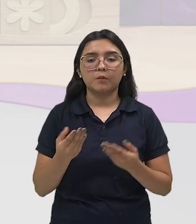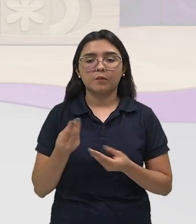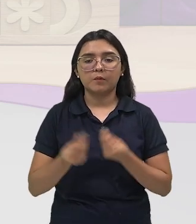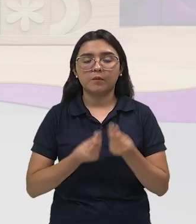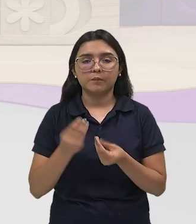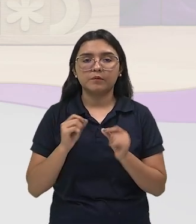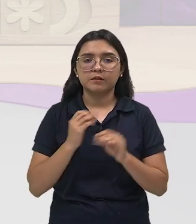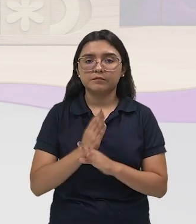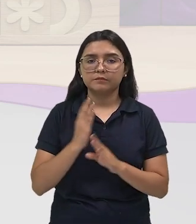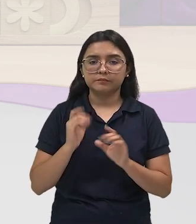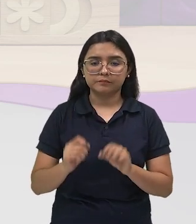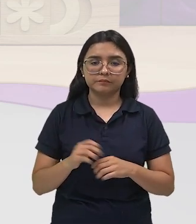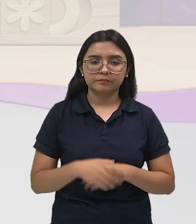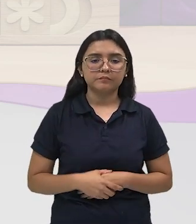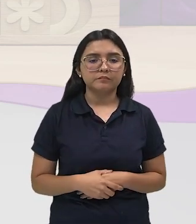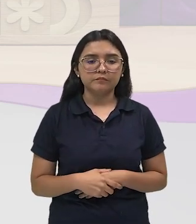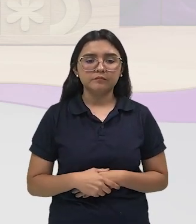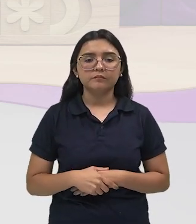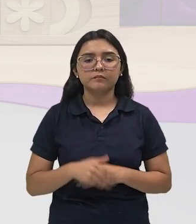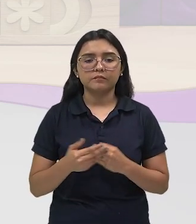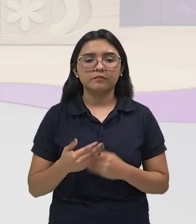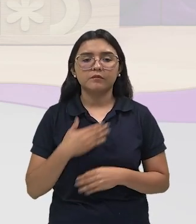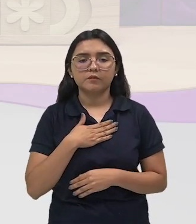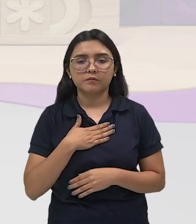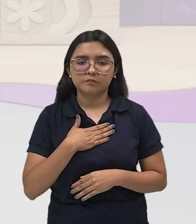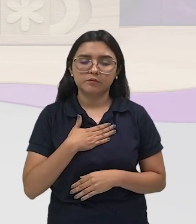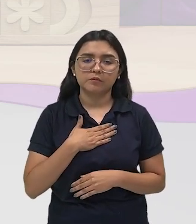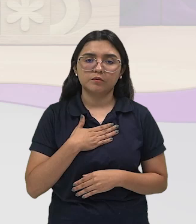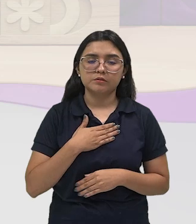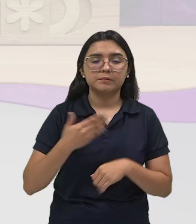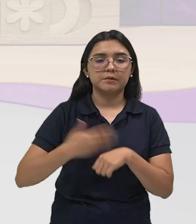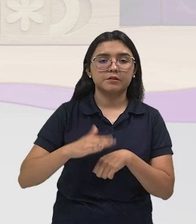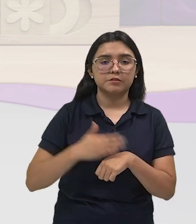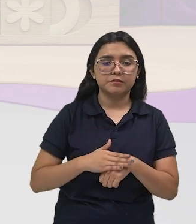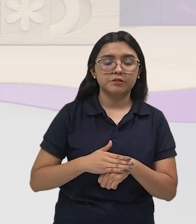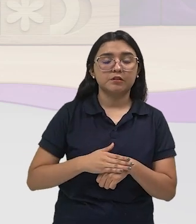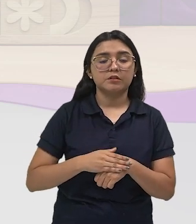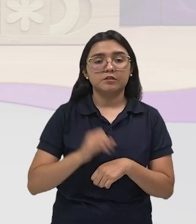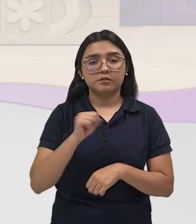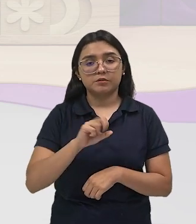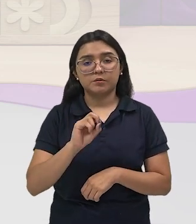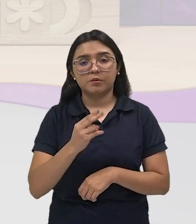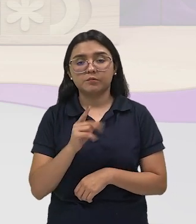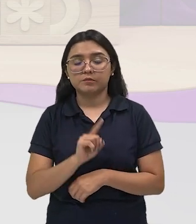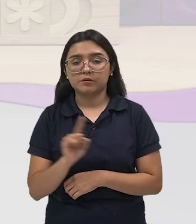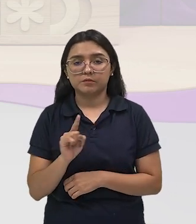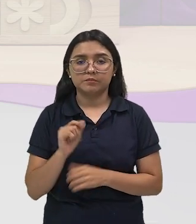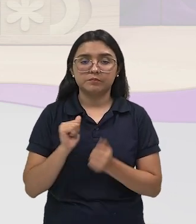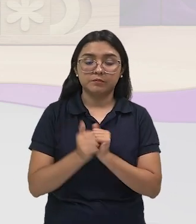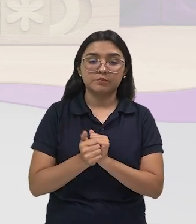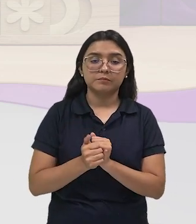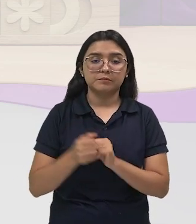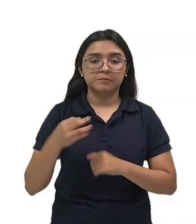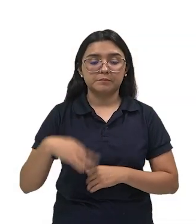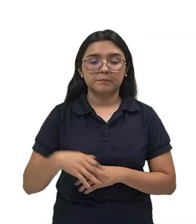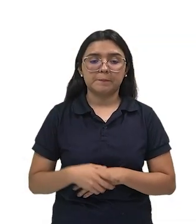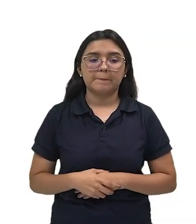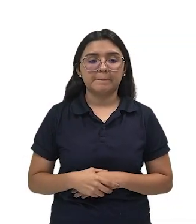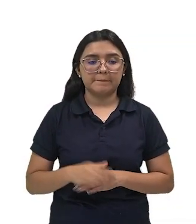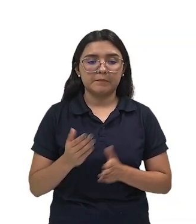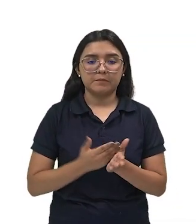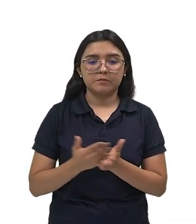identificar essas preferências pela prática ou não de esporte. Beleza, meu povo?